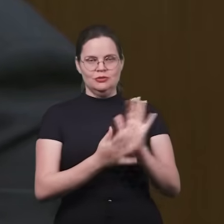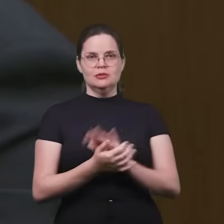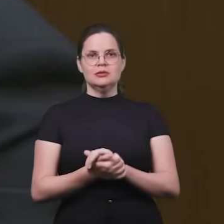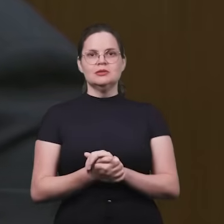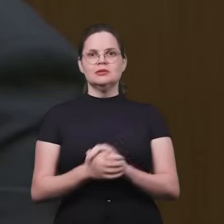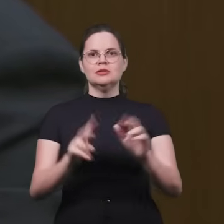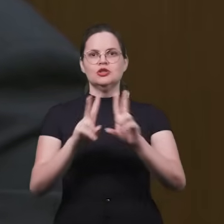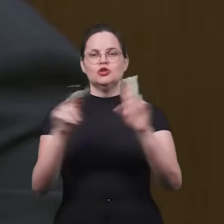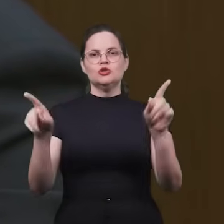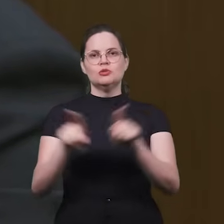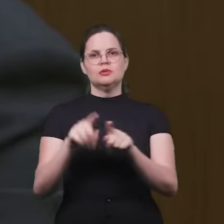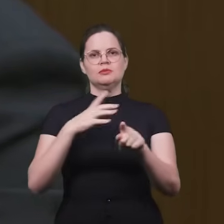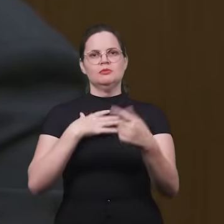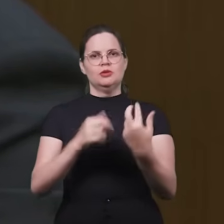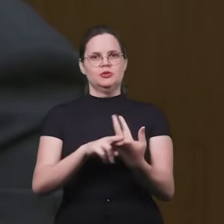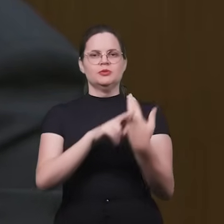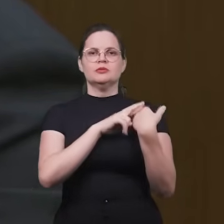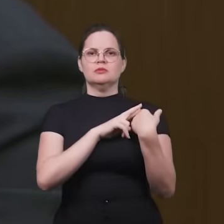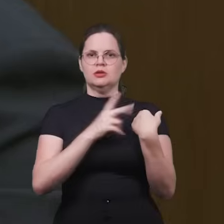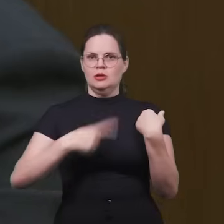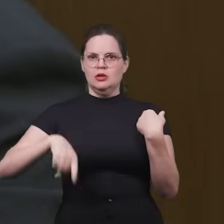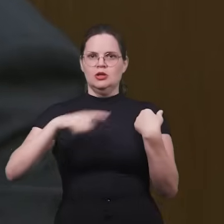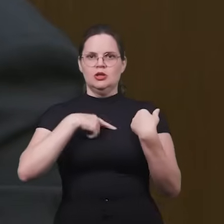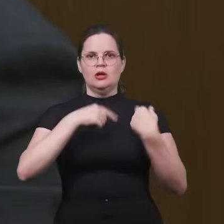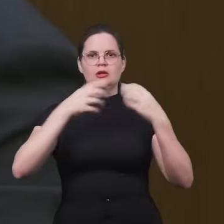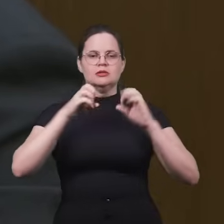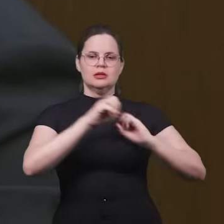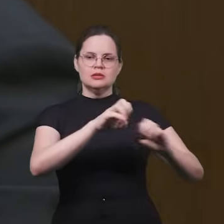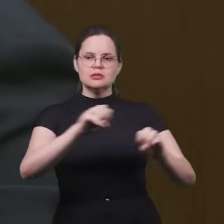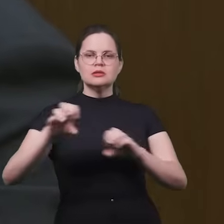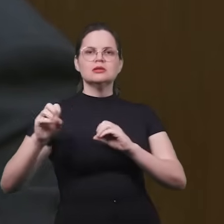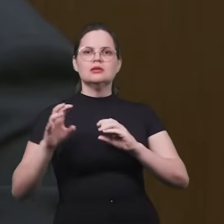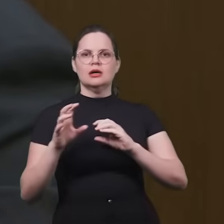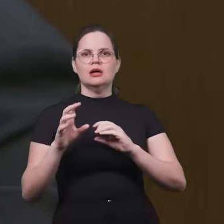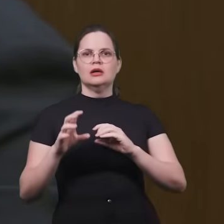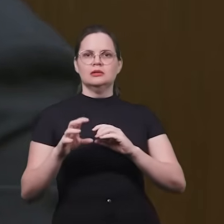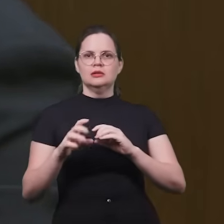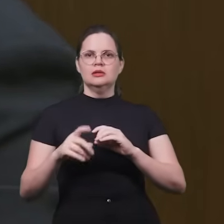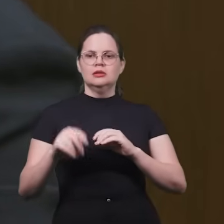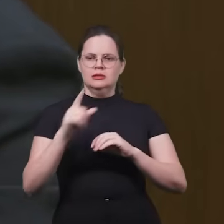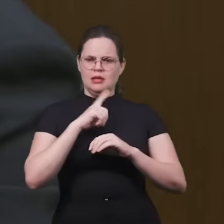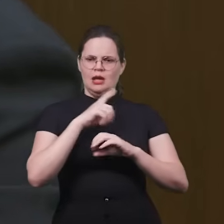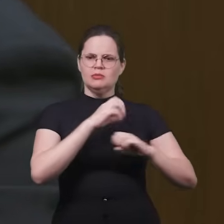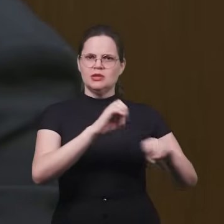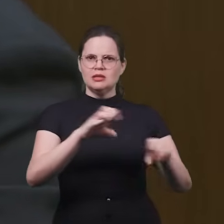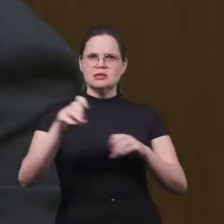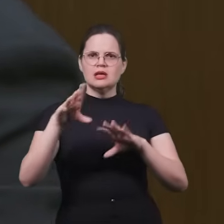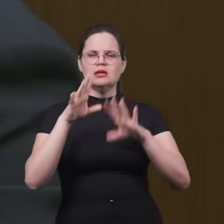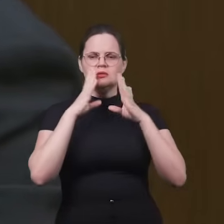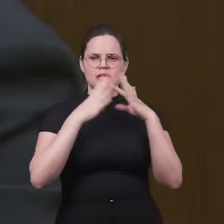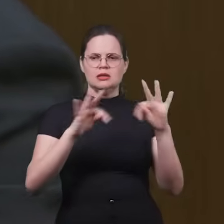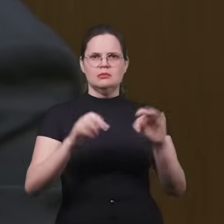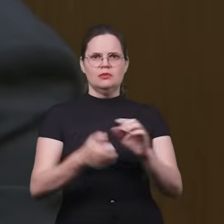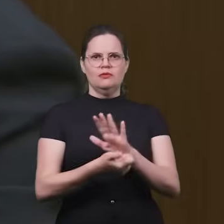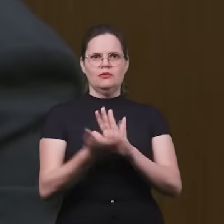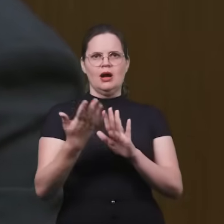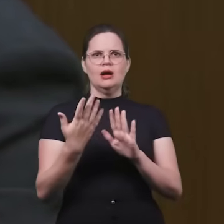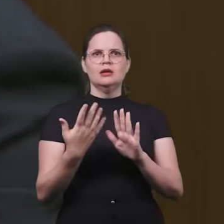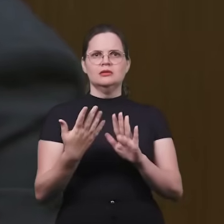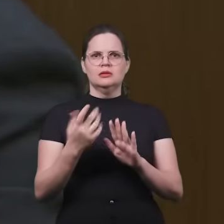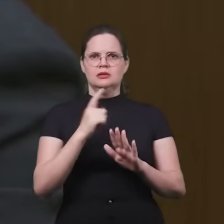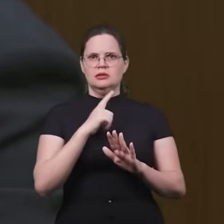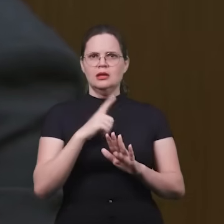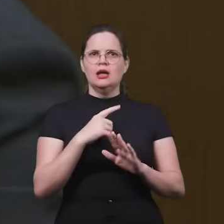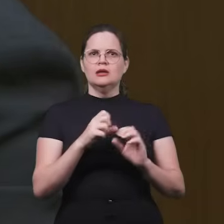de um legado, né? Nós deixamos e podemos deixar muitos legados, mas todos eles uma hora passa,